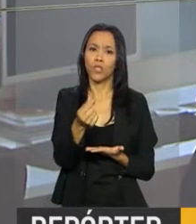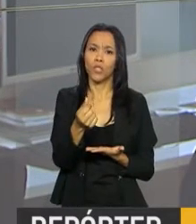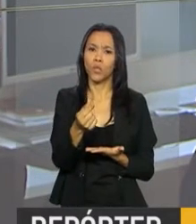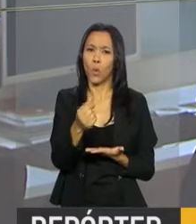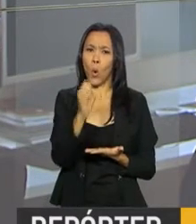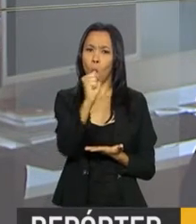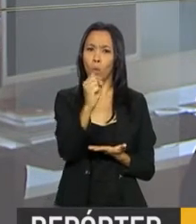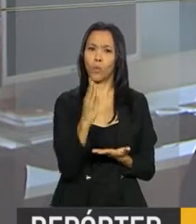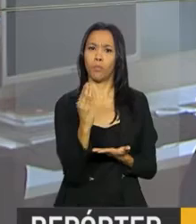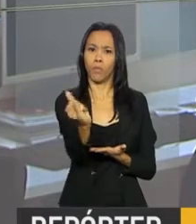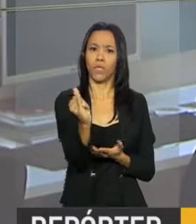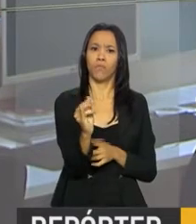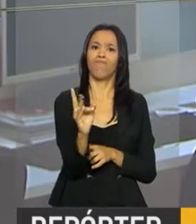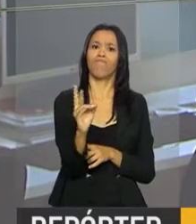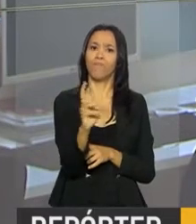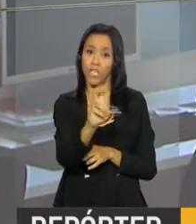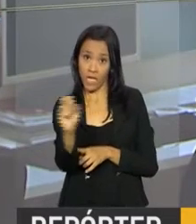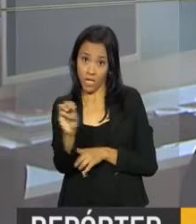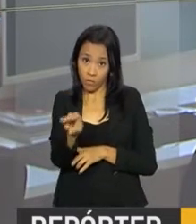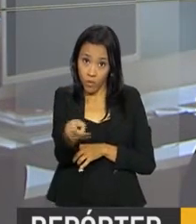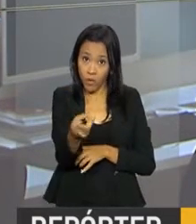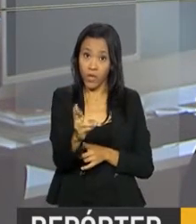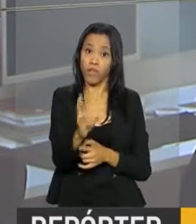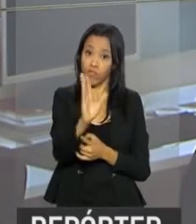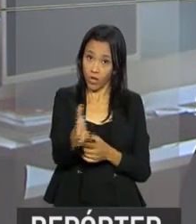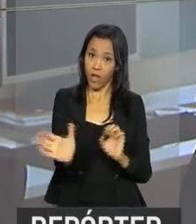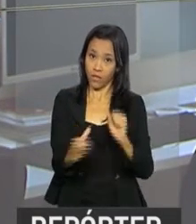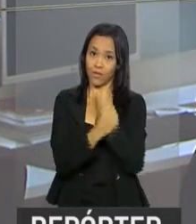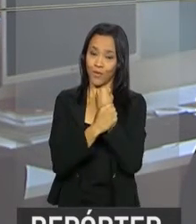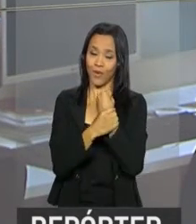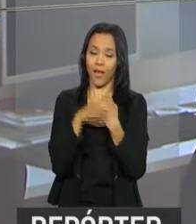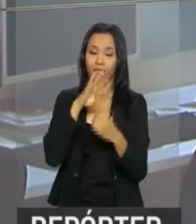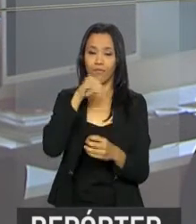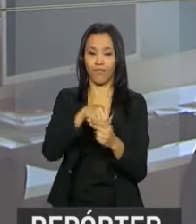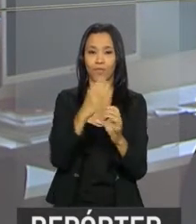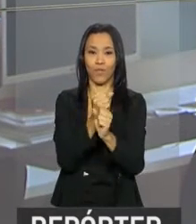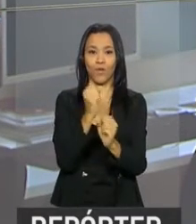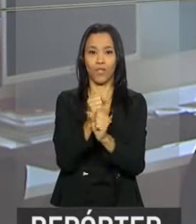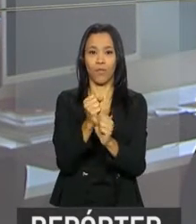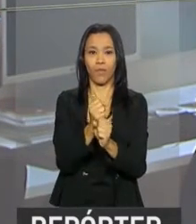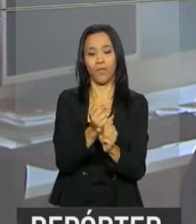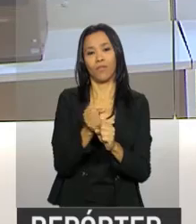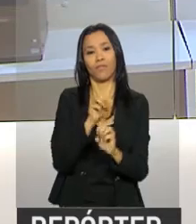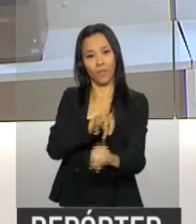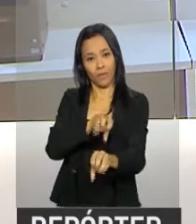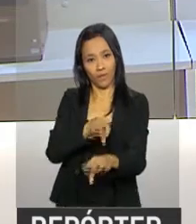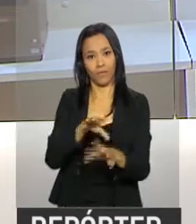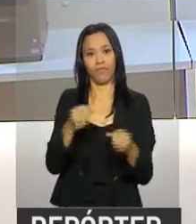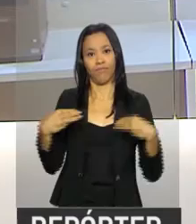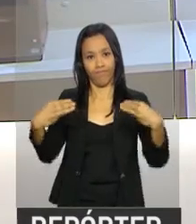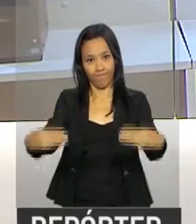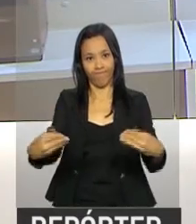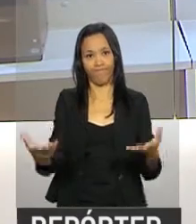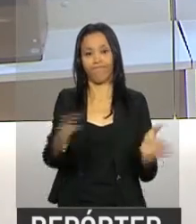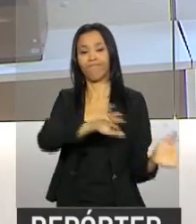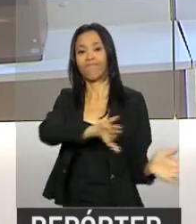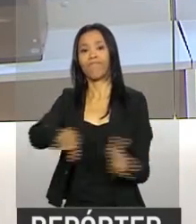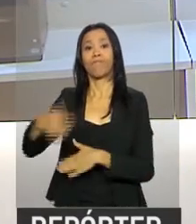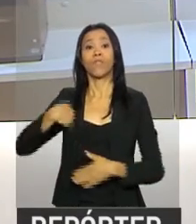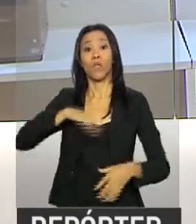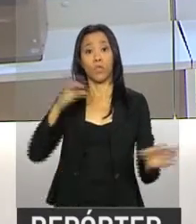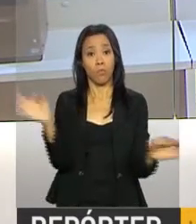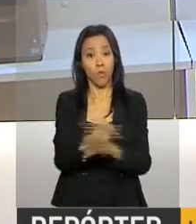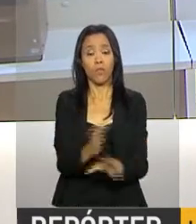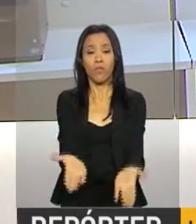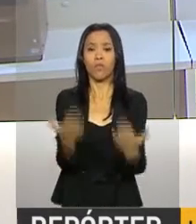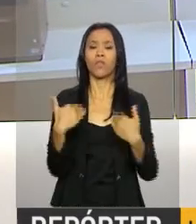de 8,5 bilhões de reais, já garantidos no orçamento do Ministério da Educação. E nós ficamos por aqui, podemos voltar